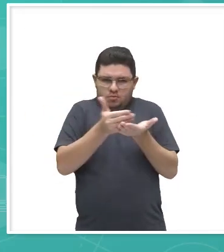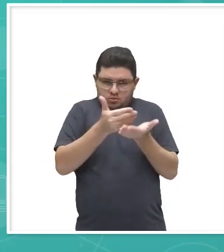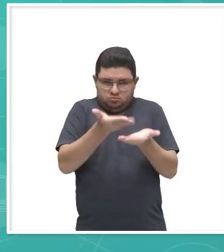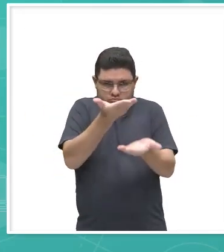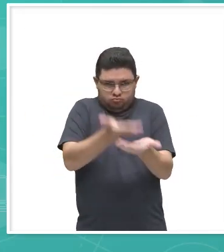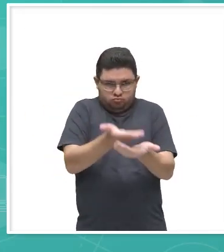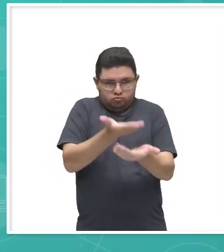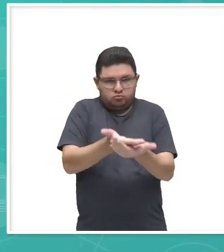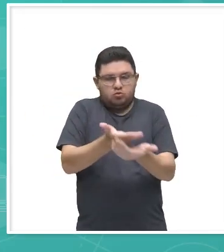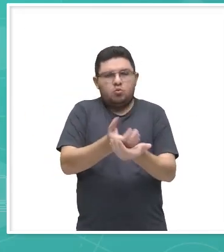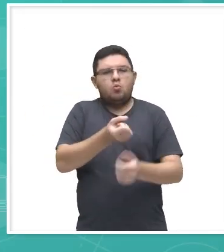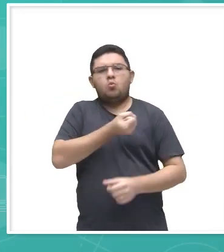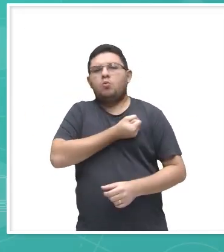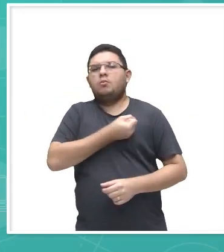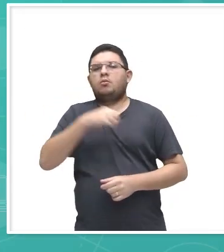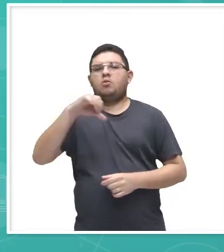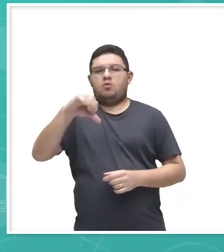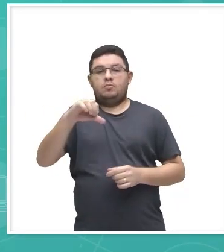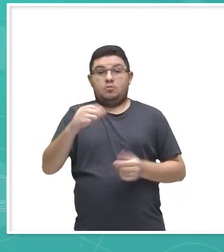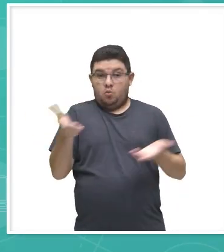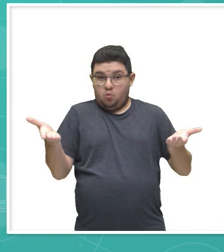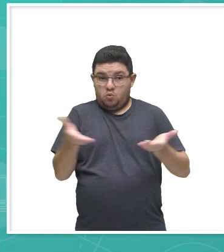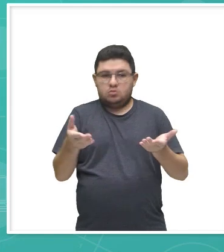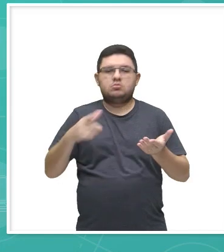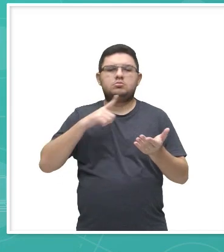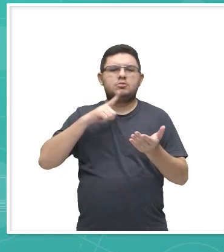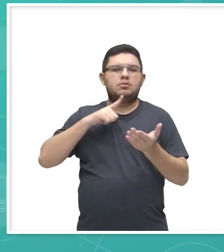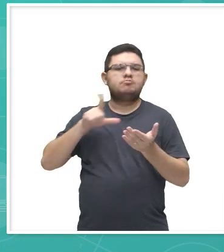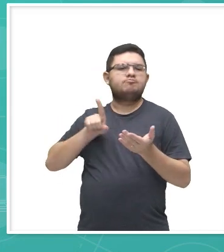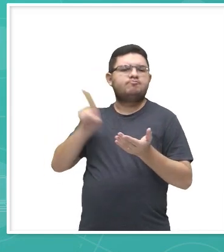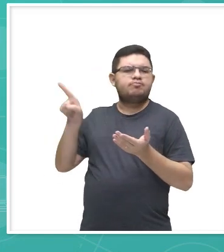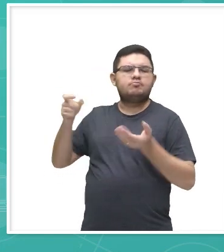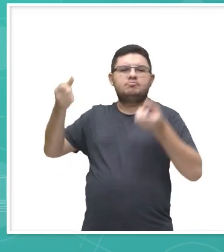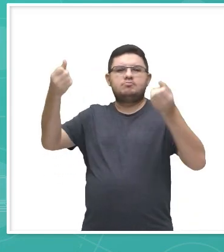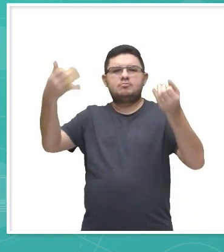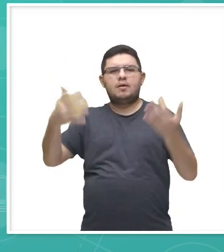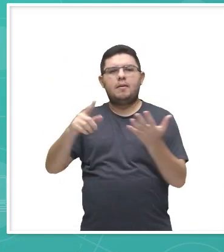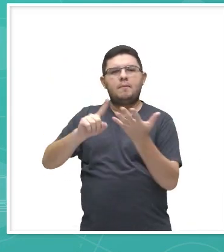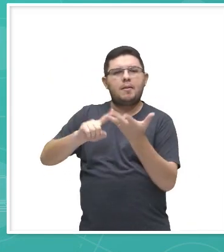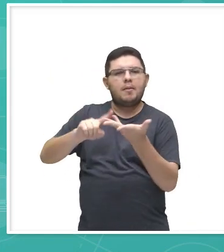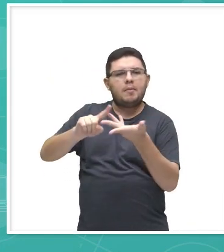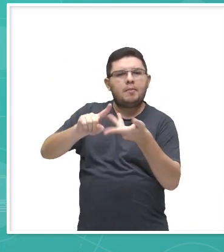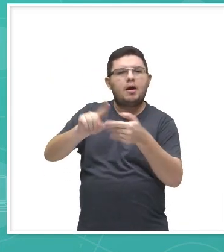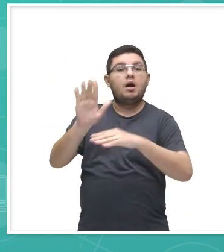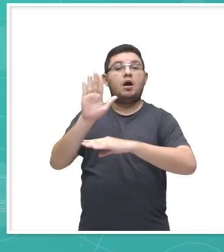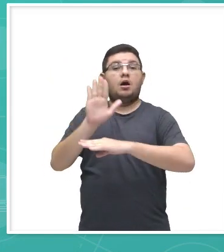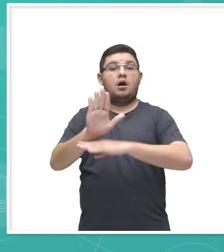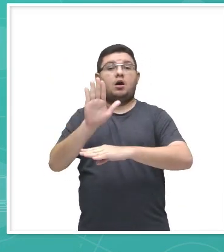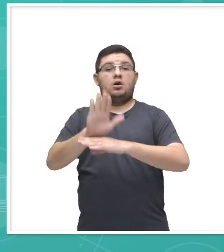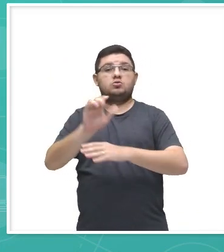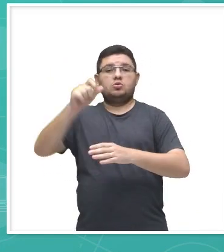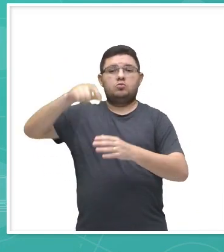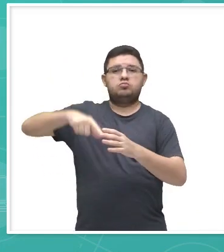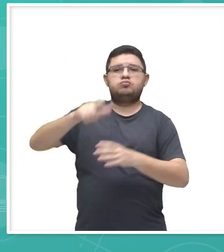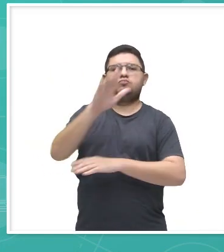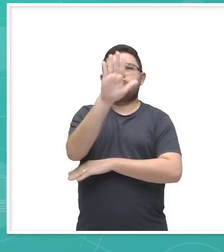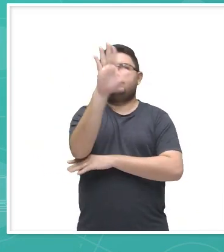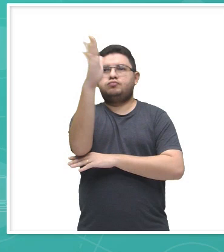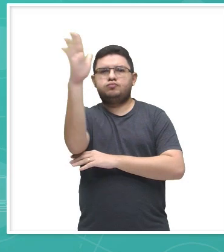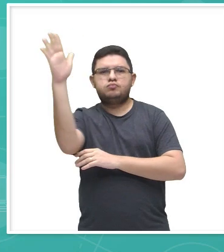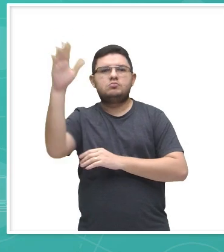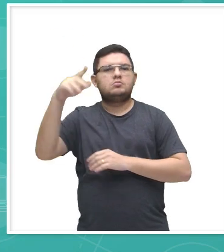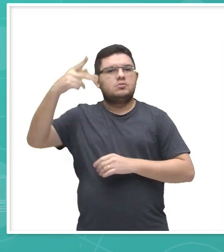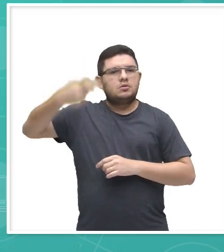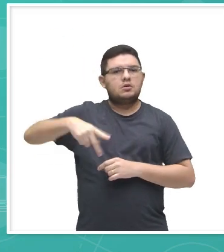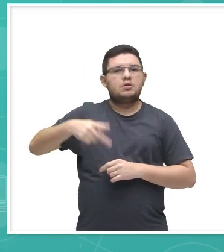inicialmente sobre os fatores que vão contribuir para a atividade da agricultura aqui no Brasil, né? Tanto a atividade da